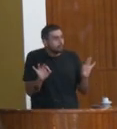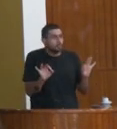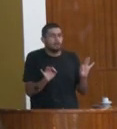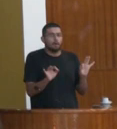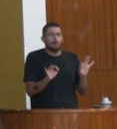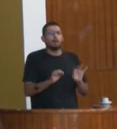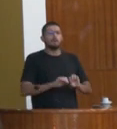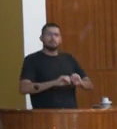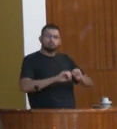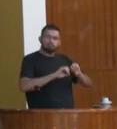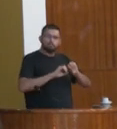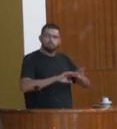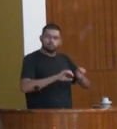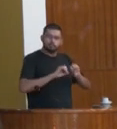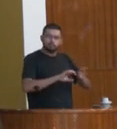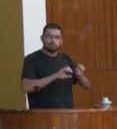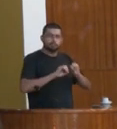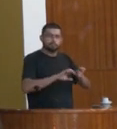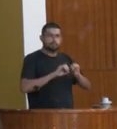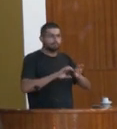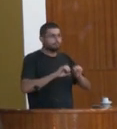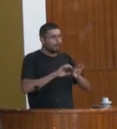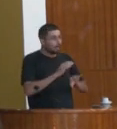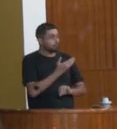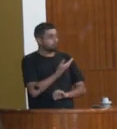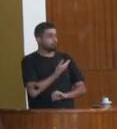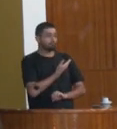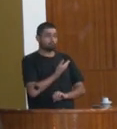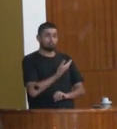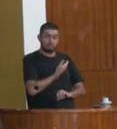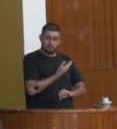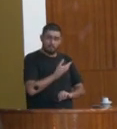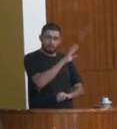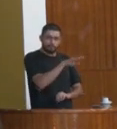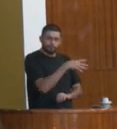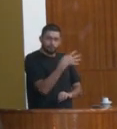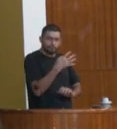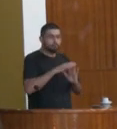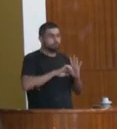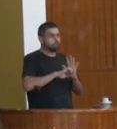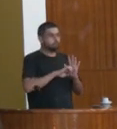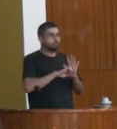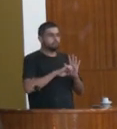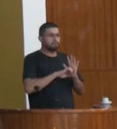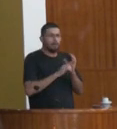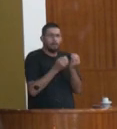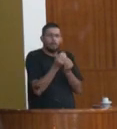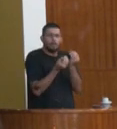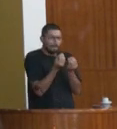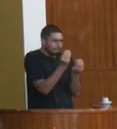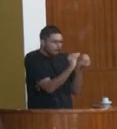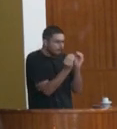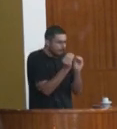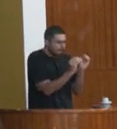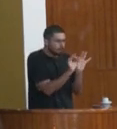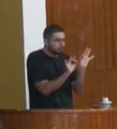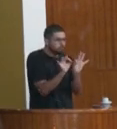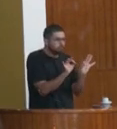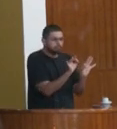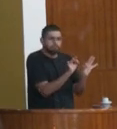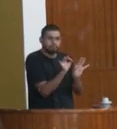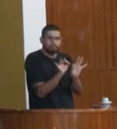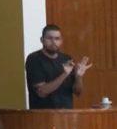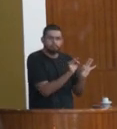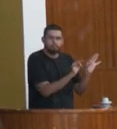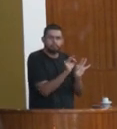Ele dá aula para os colegas de planilhas de Excel, de como montar planilhas, de como